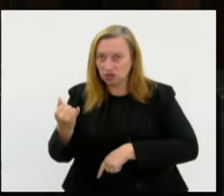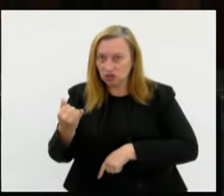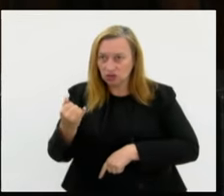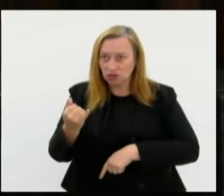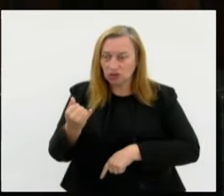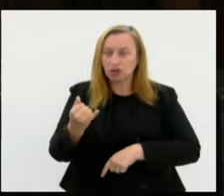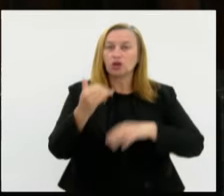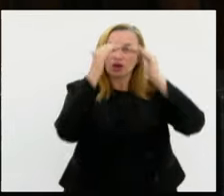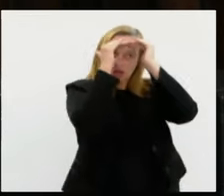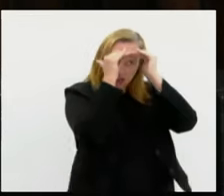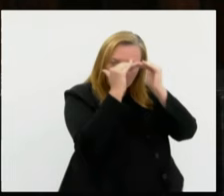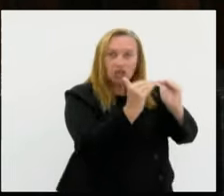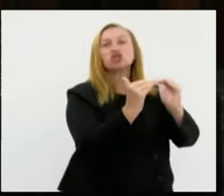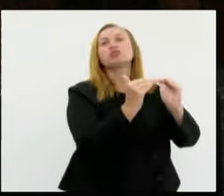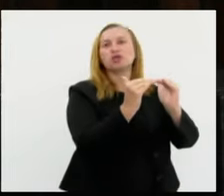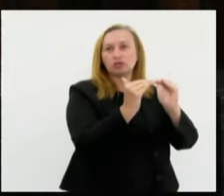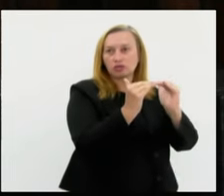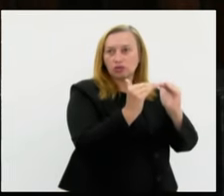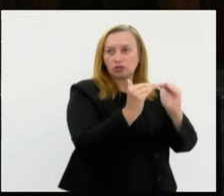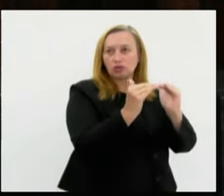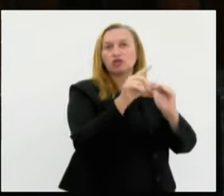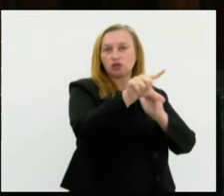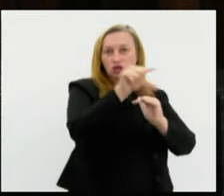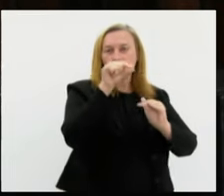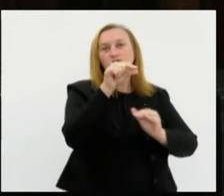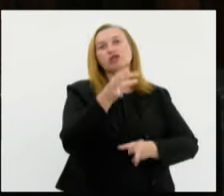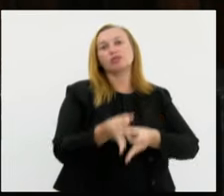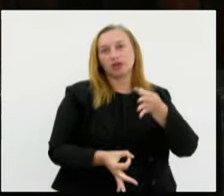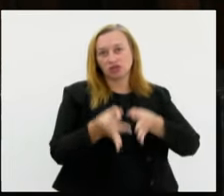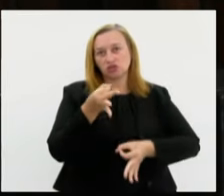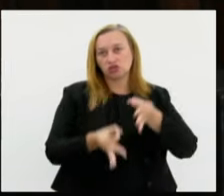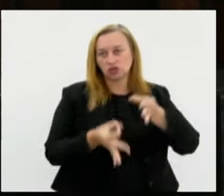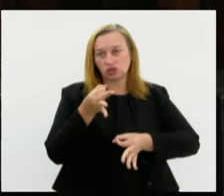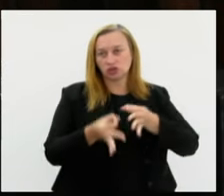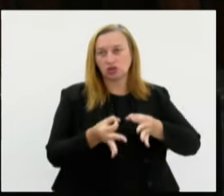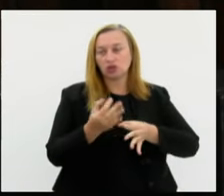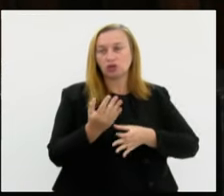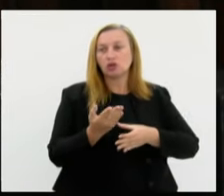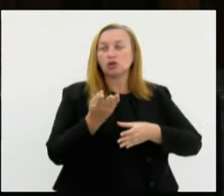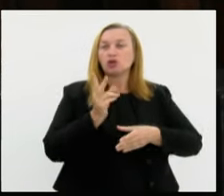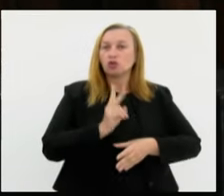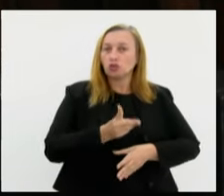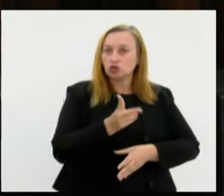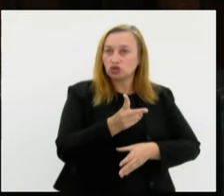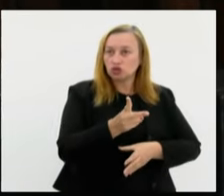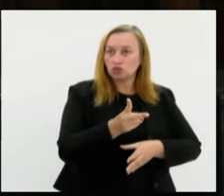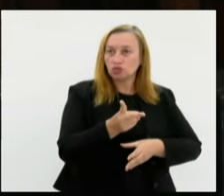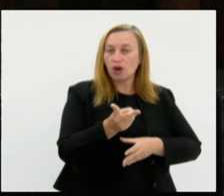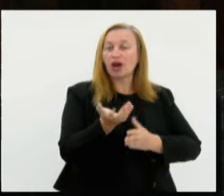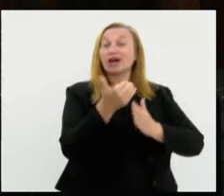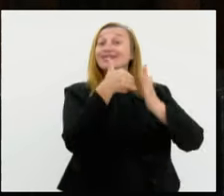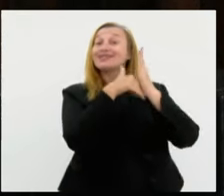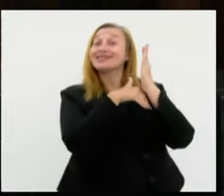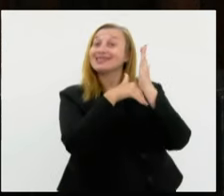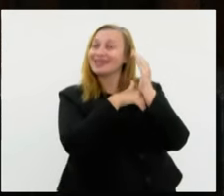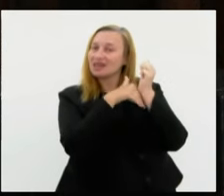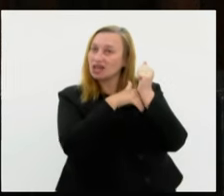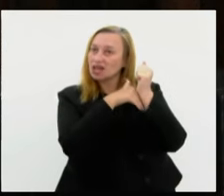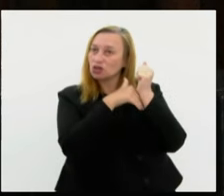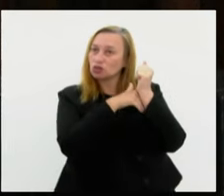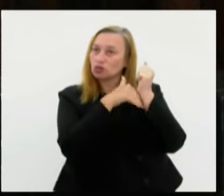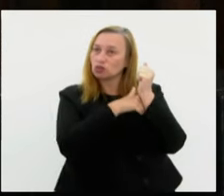integralmente respeitada o que foi determinado pela Justiça no sentido de manter o caráter sigiloso